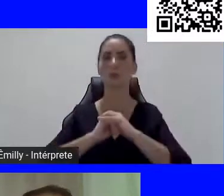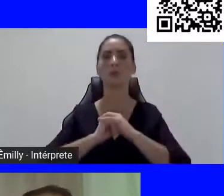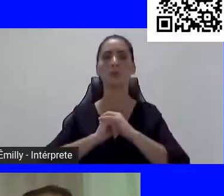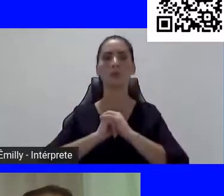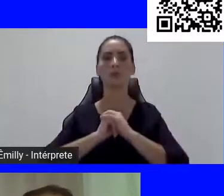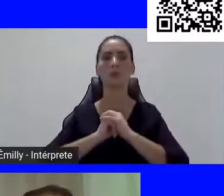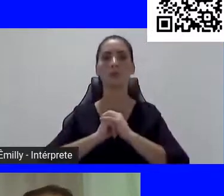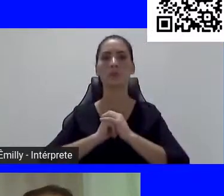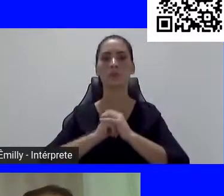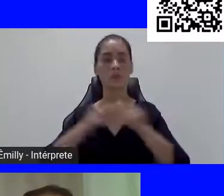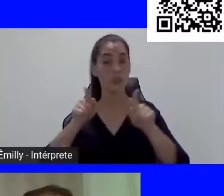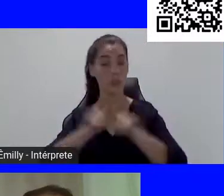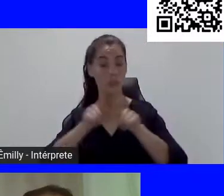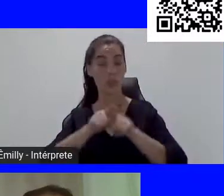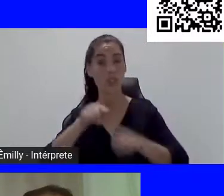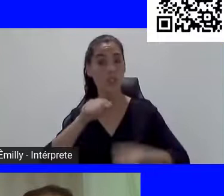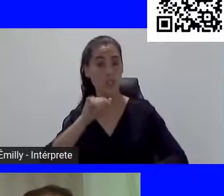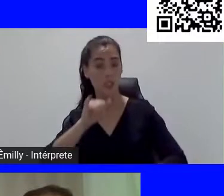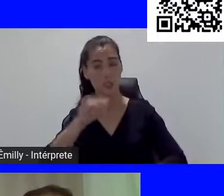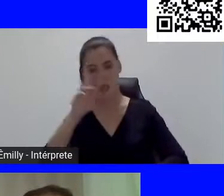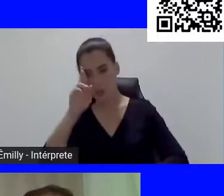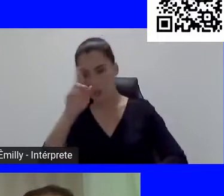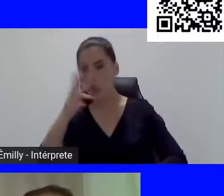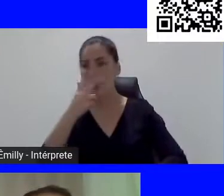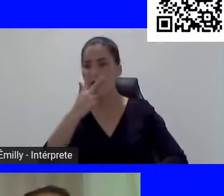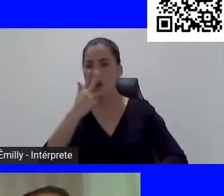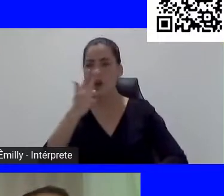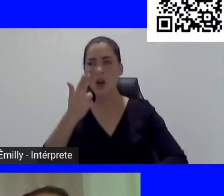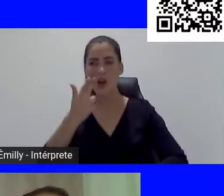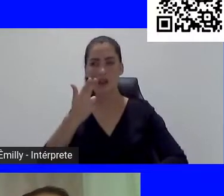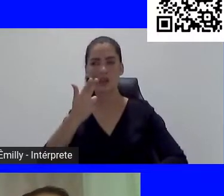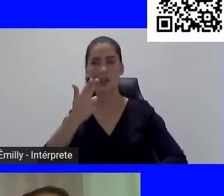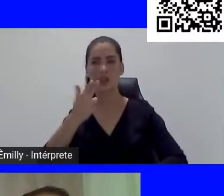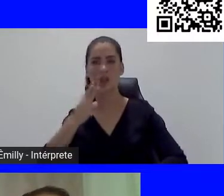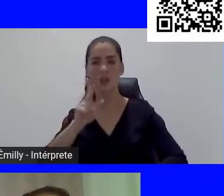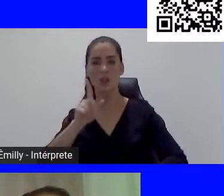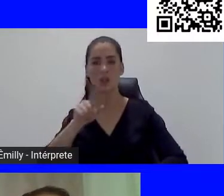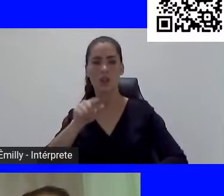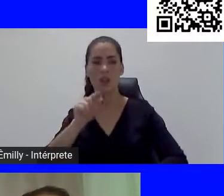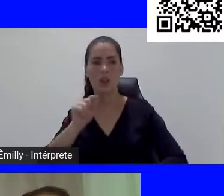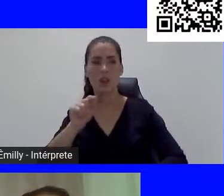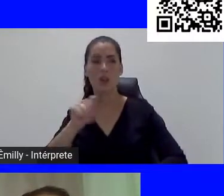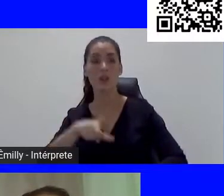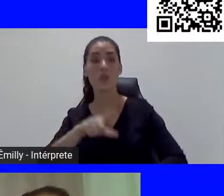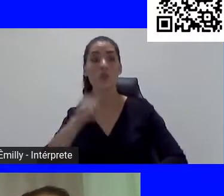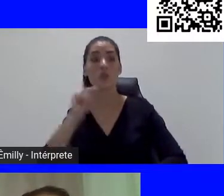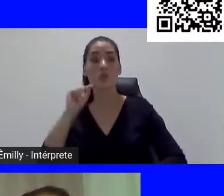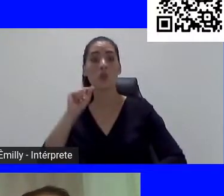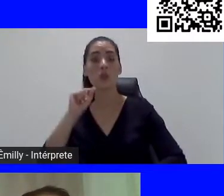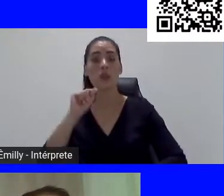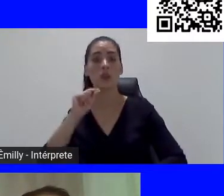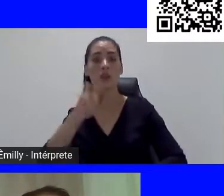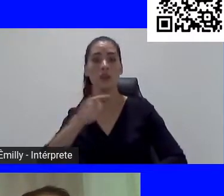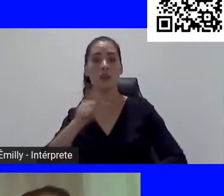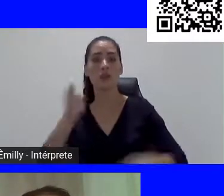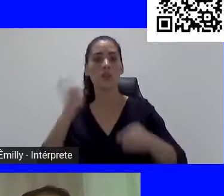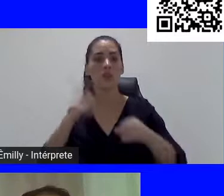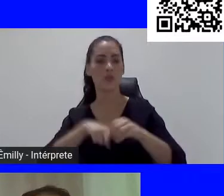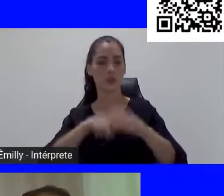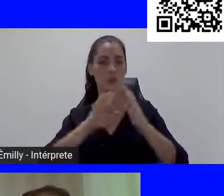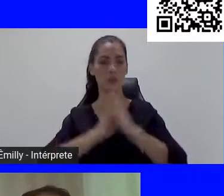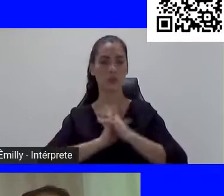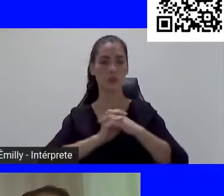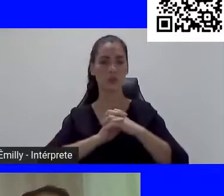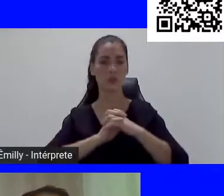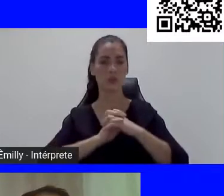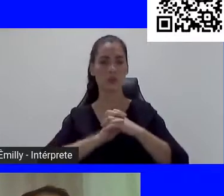E se a senhora acha que esse é um caminho sem volta, quer dizer, o Congresso, é possível um próximo